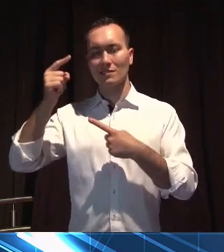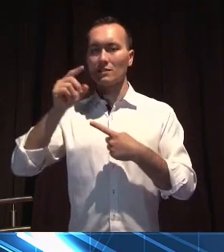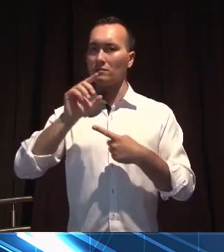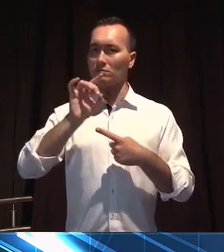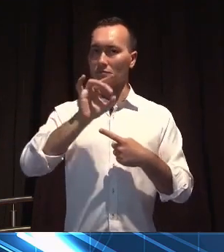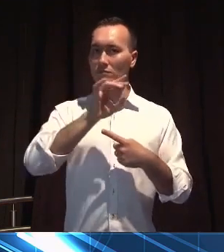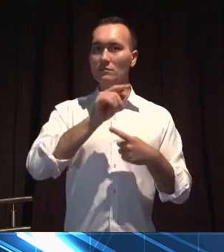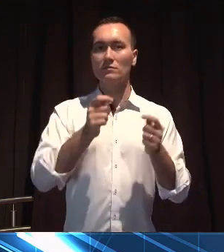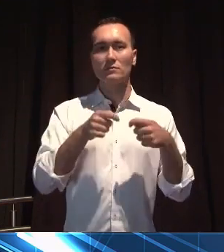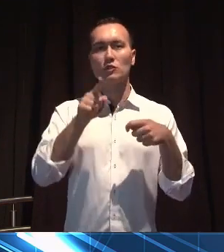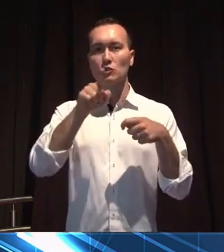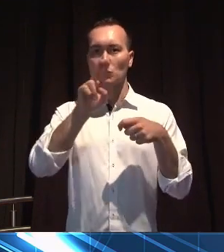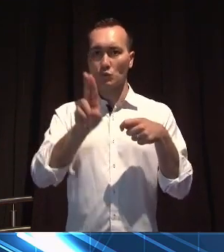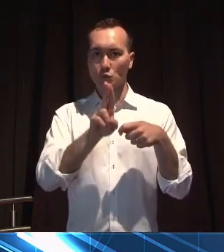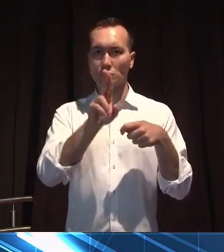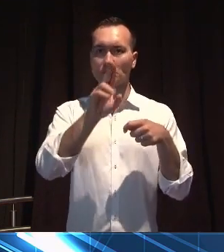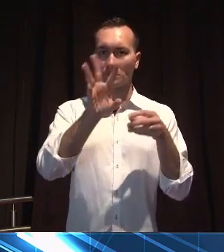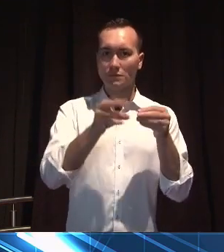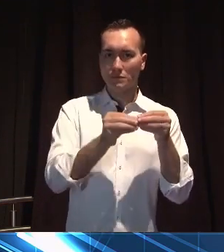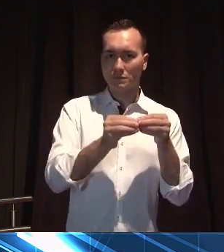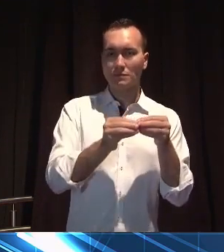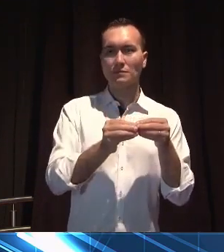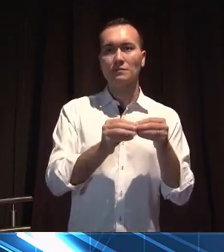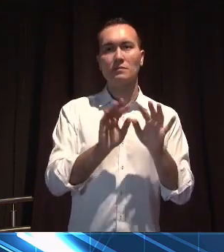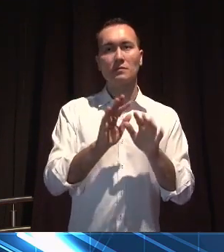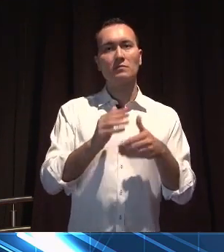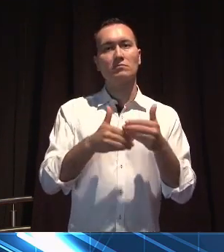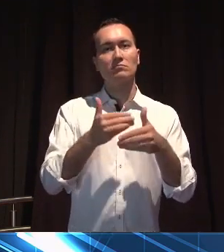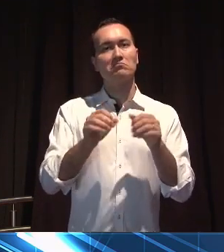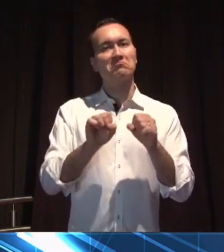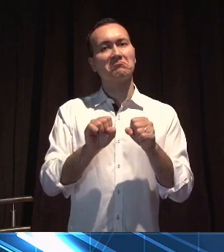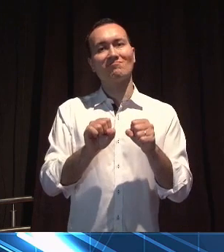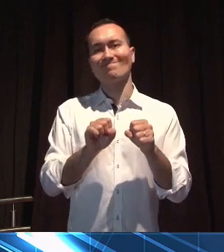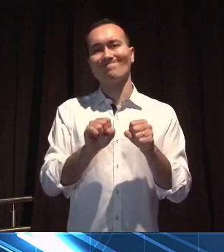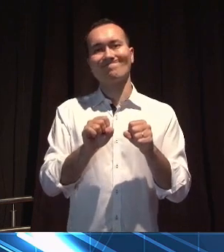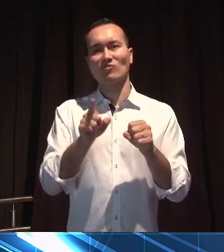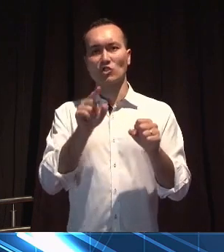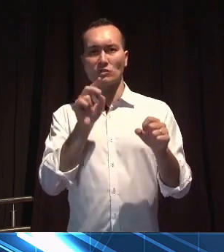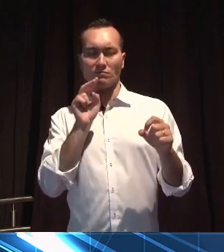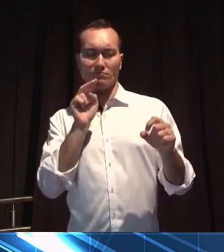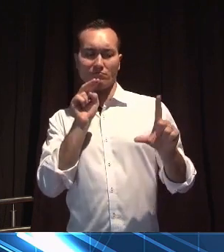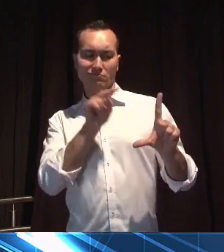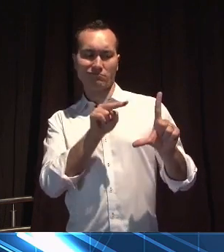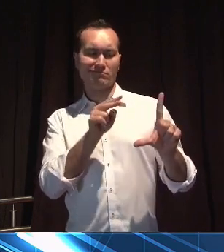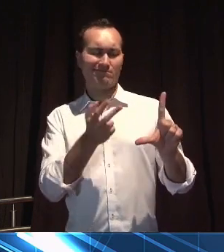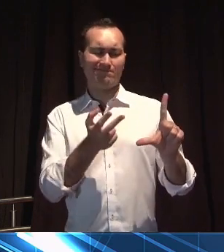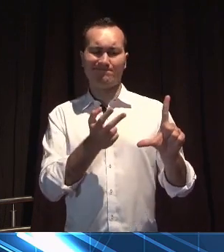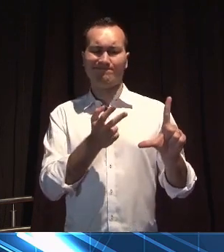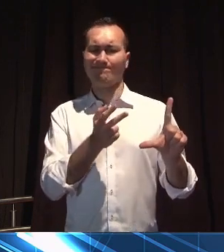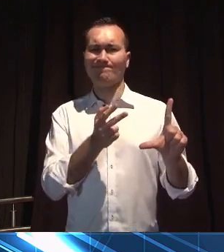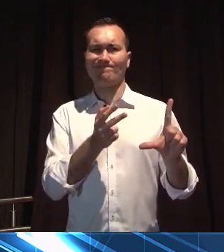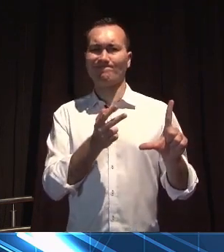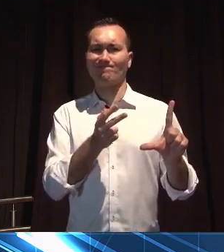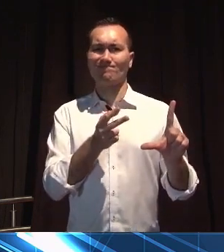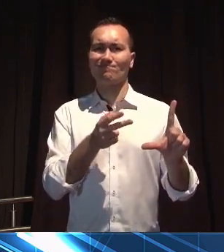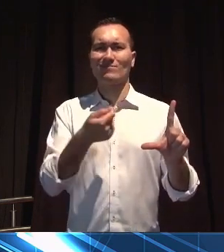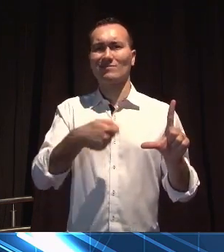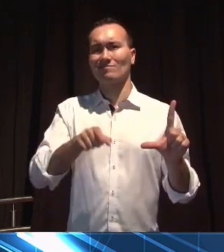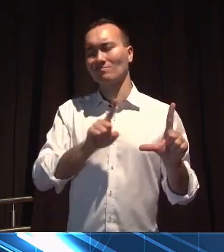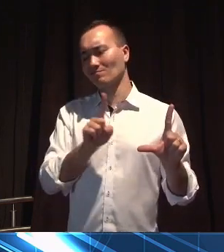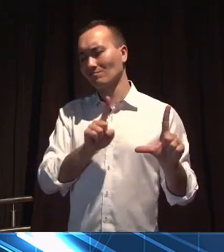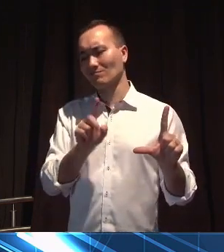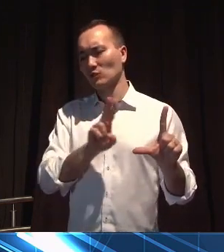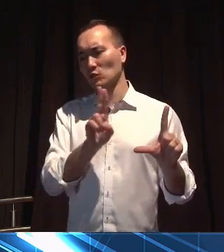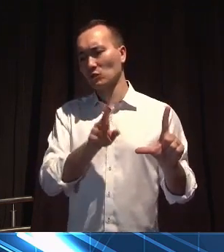vezes você tá colocando uma flexibilidade que você não vai usar e aí o seu código fica complexo desnecessariamente tem uma coisa